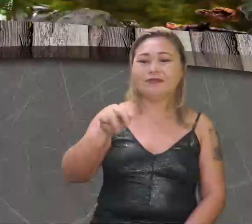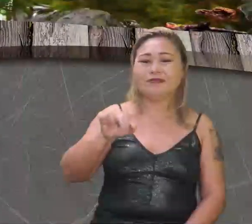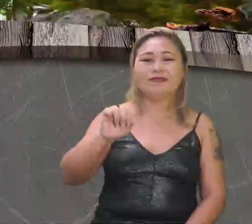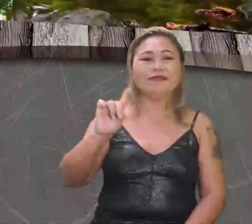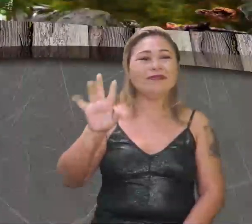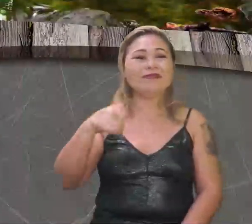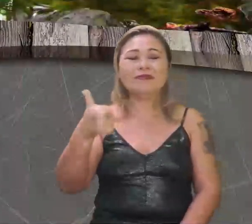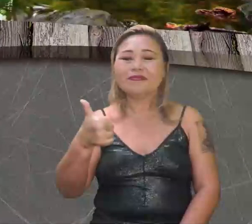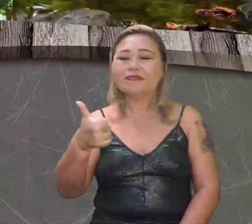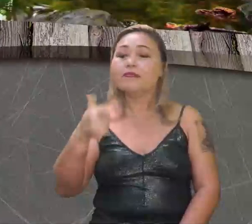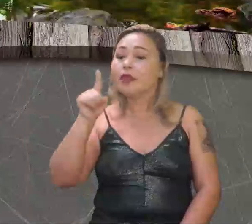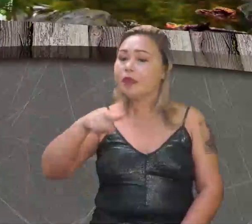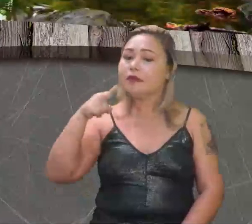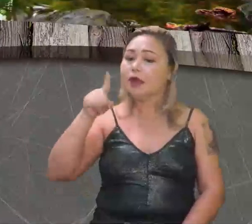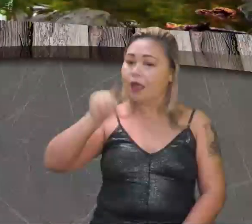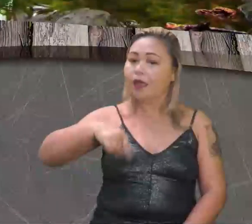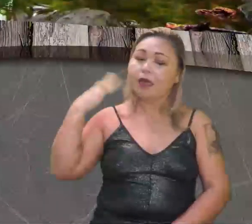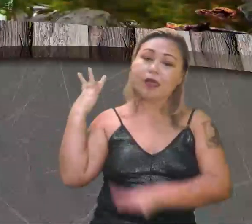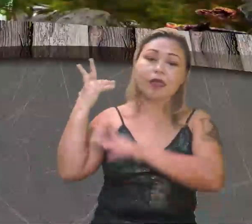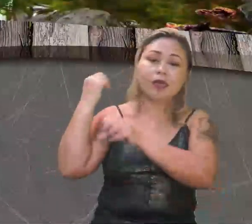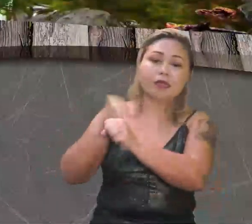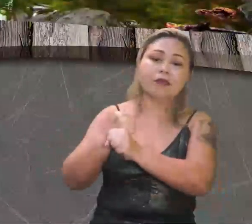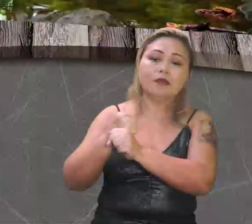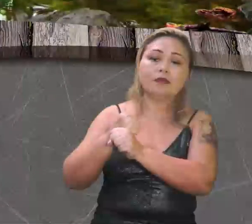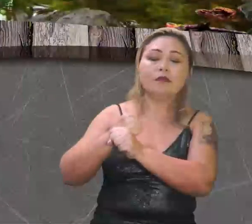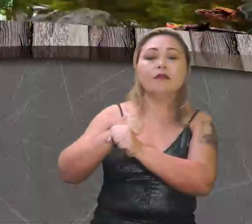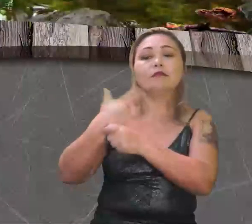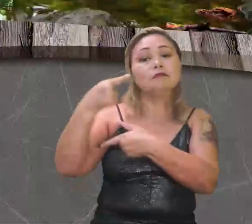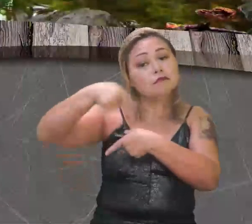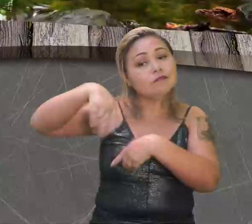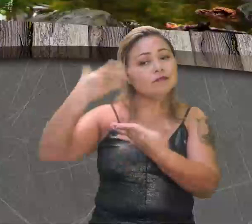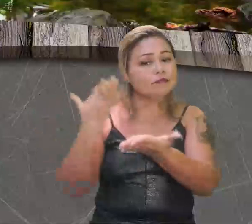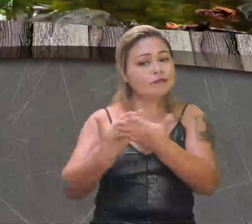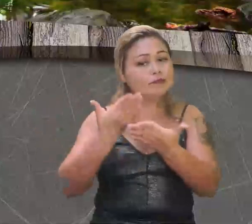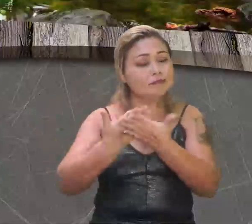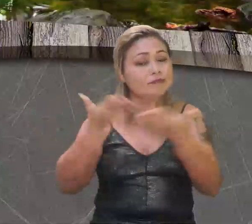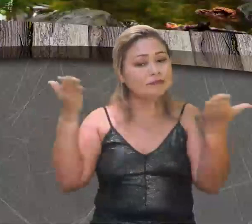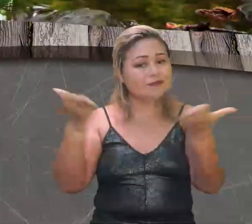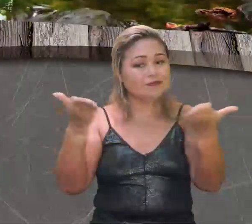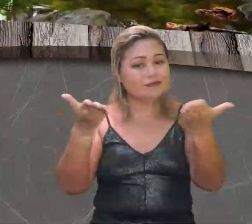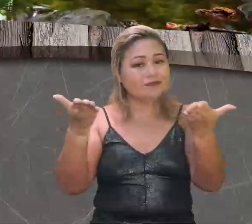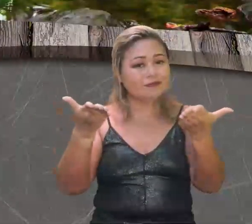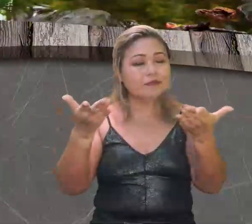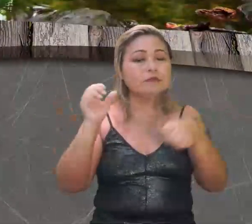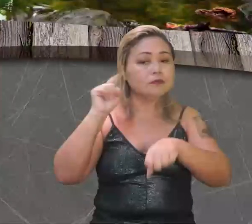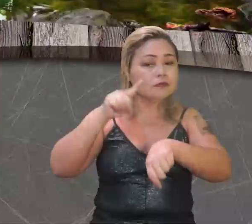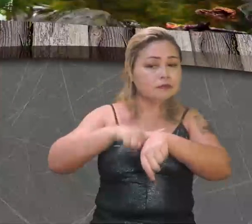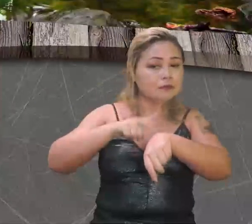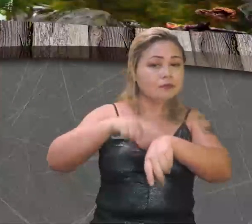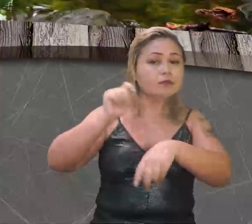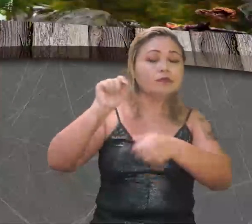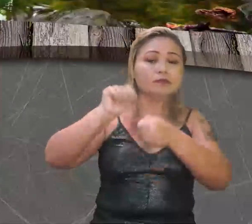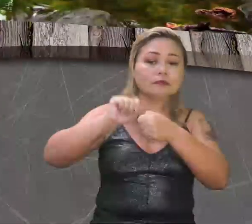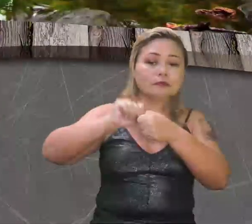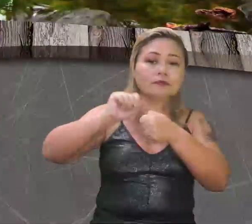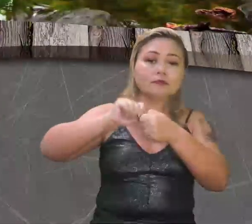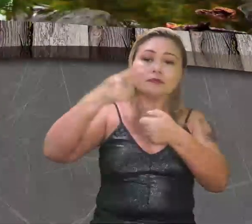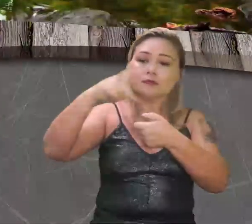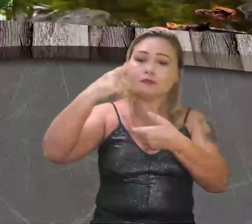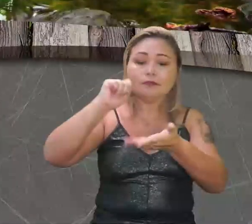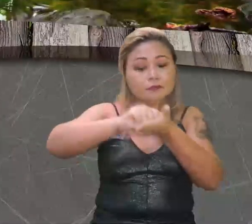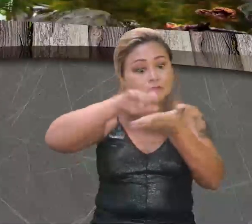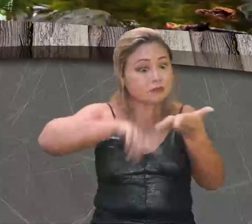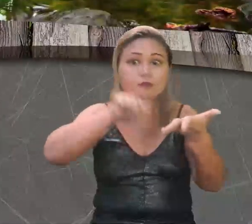aí. Gente, essa foi a nossa revisão desta aula e agora a gente vai dar aquele tempinho para você fazer a